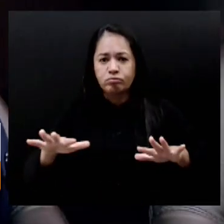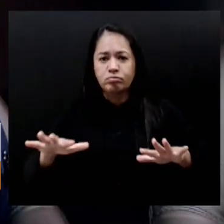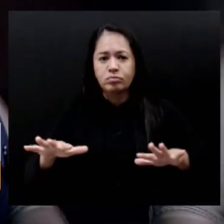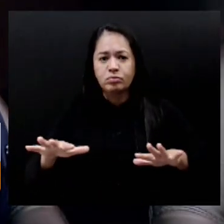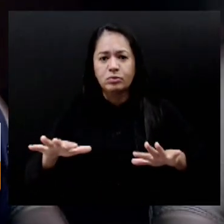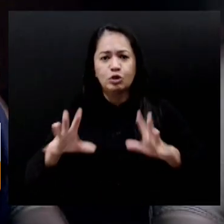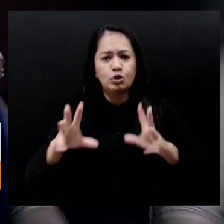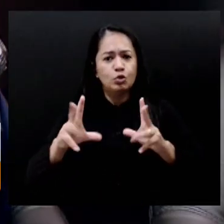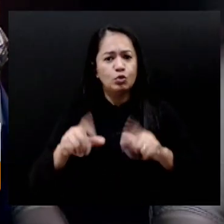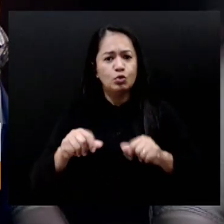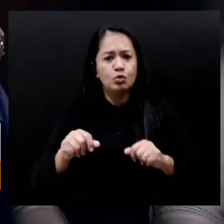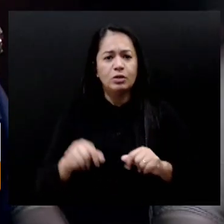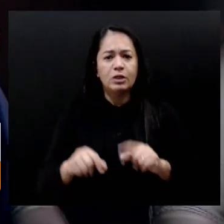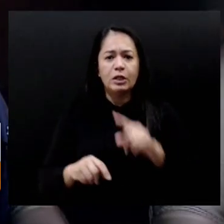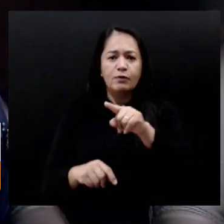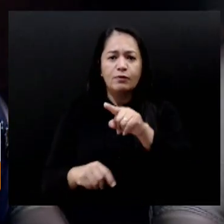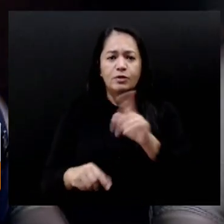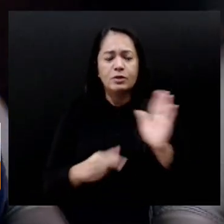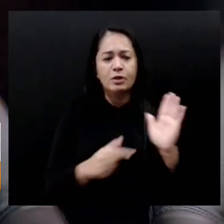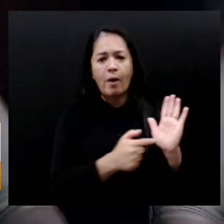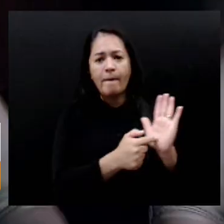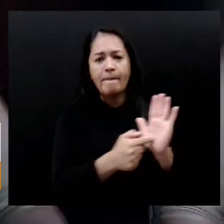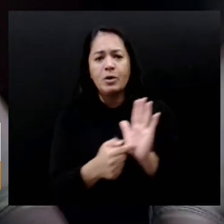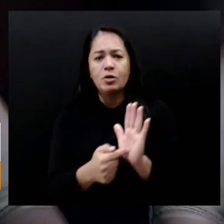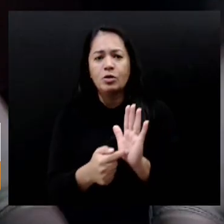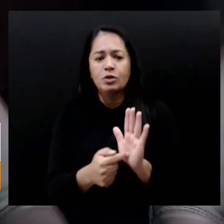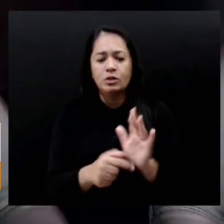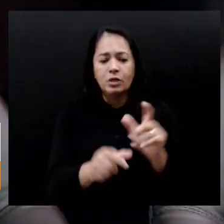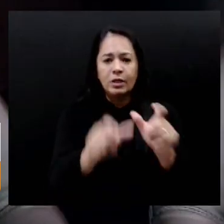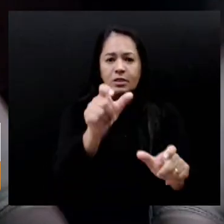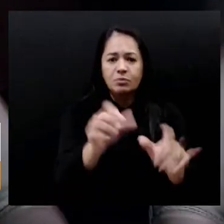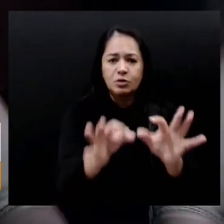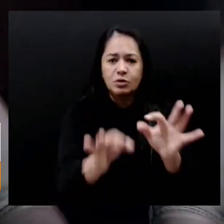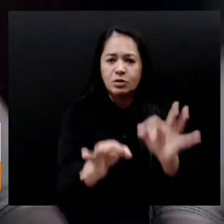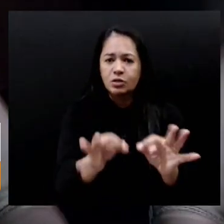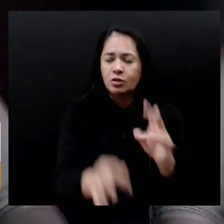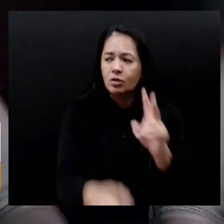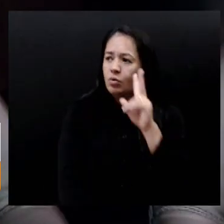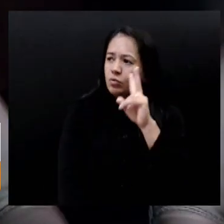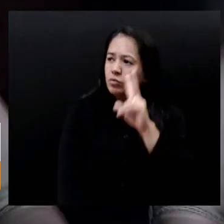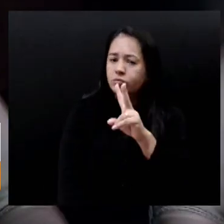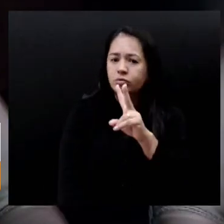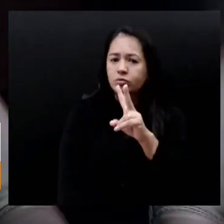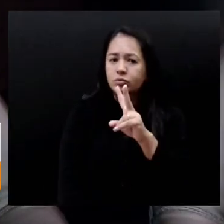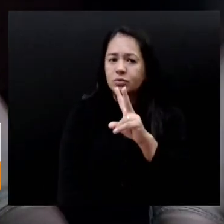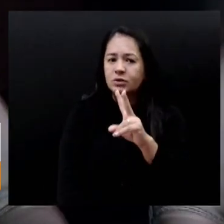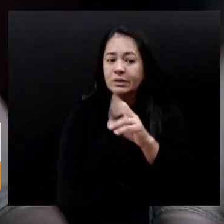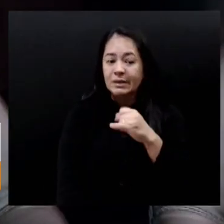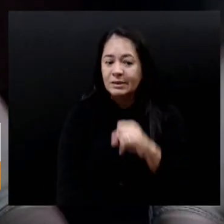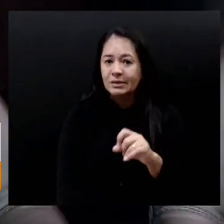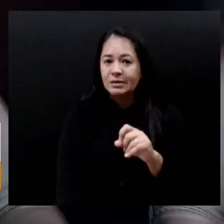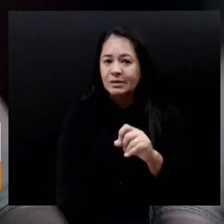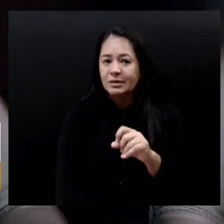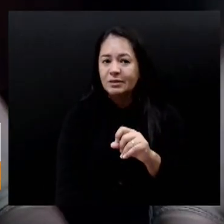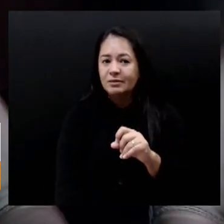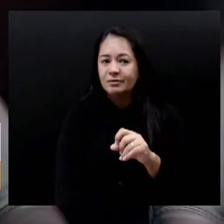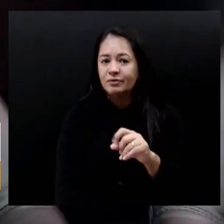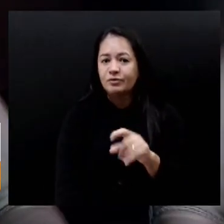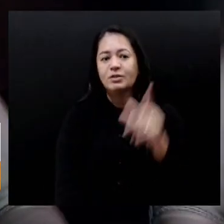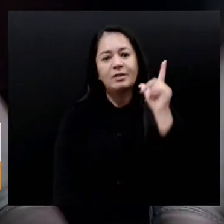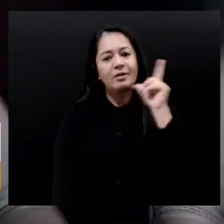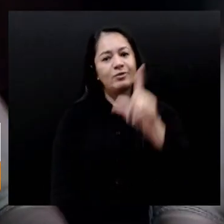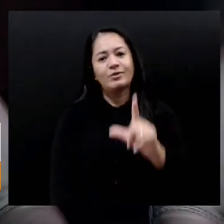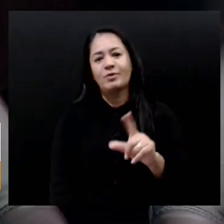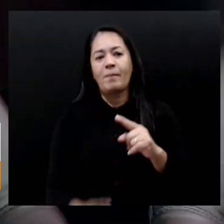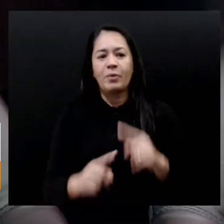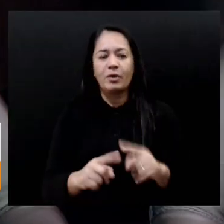você consegue levar o jurado lá para a cabecinha do seu cliente. Se ele realmente se transportar, você ganhou o júri, porque você fez ele enxergar